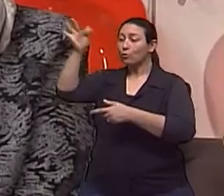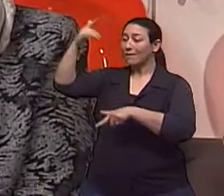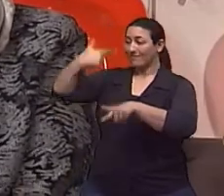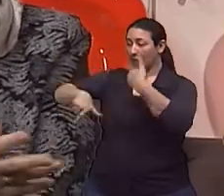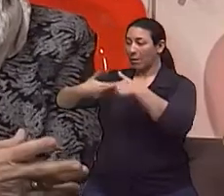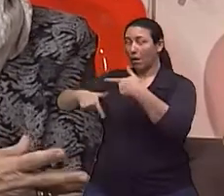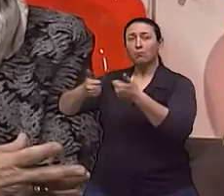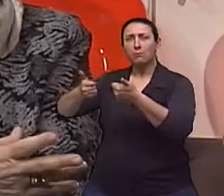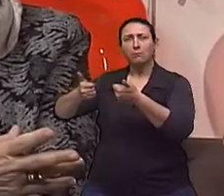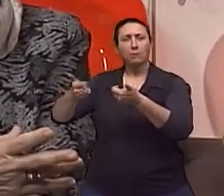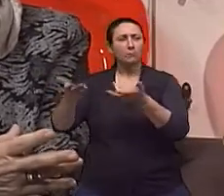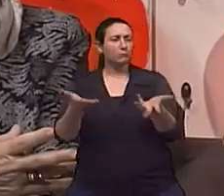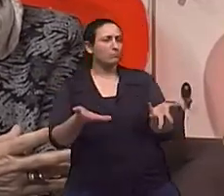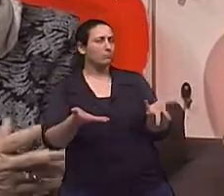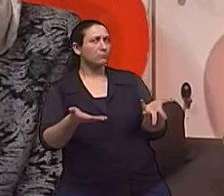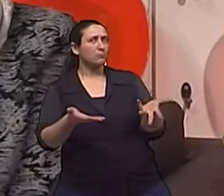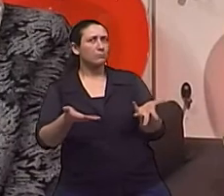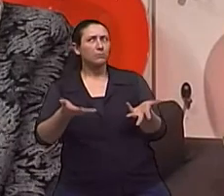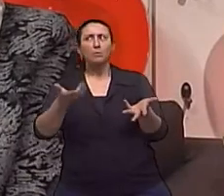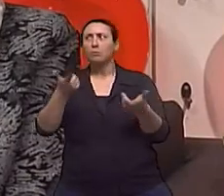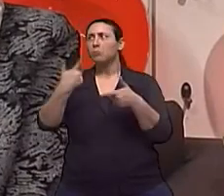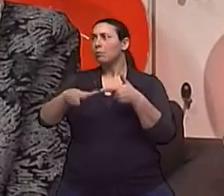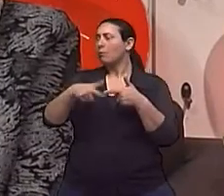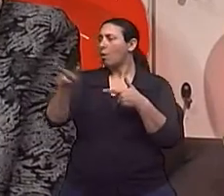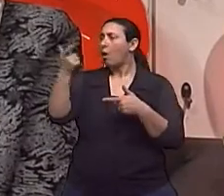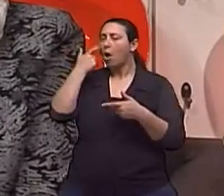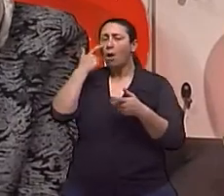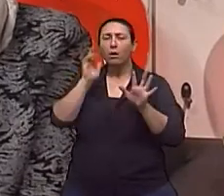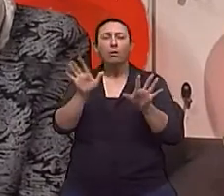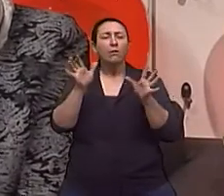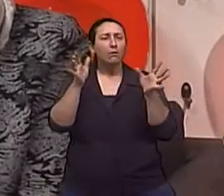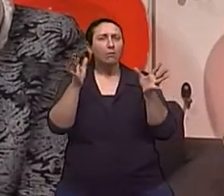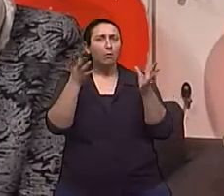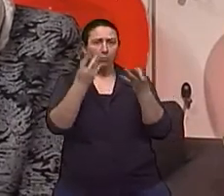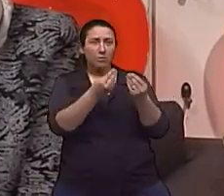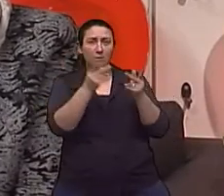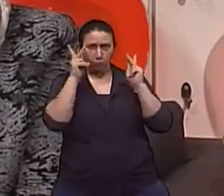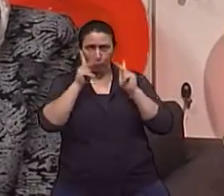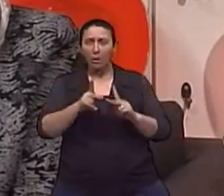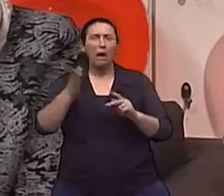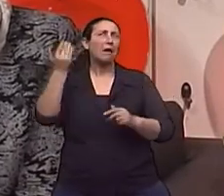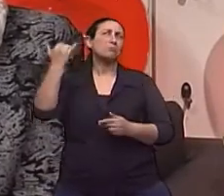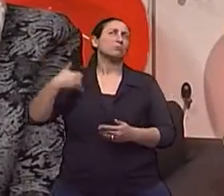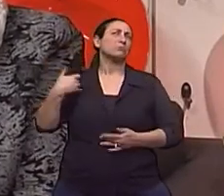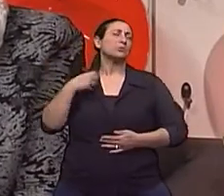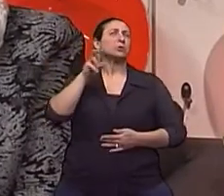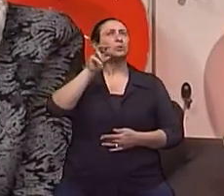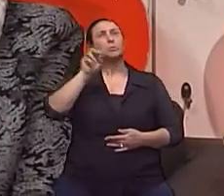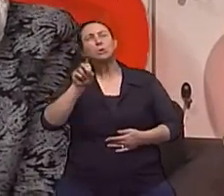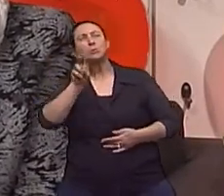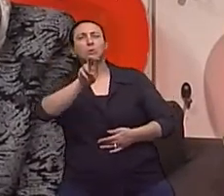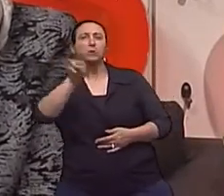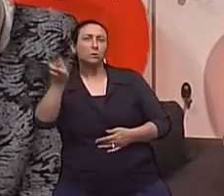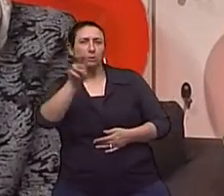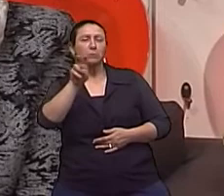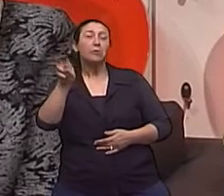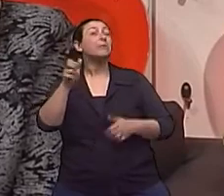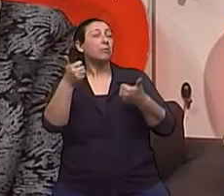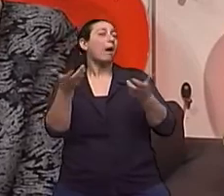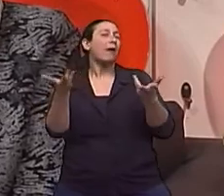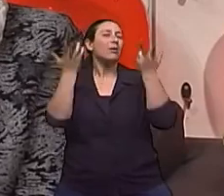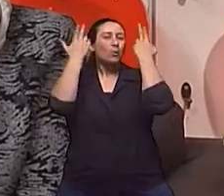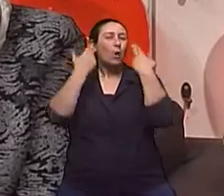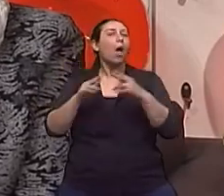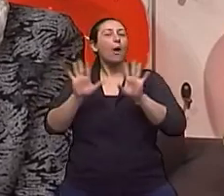Então tá impacto no casamento porque veja bem as pessoas viviam até 50 55 anos então era